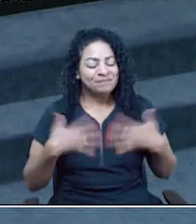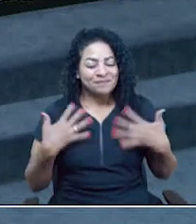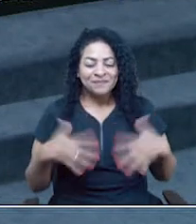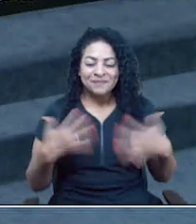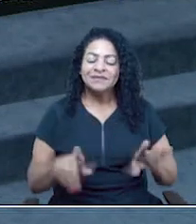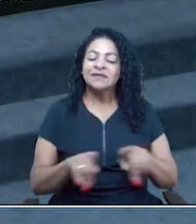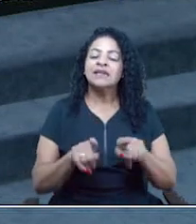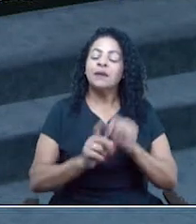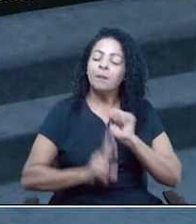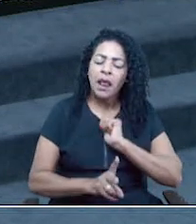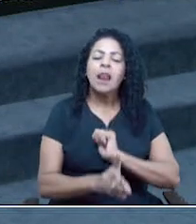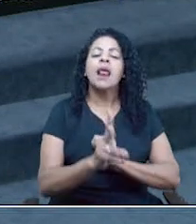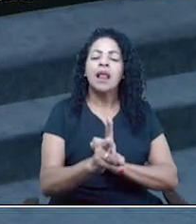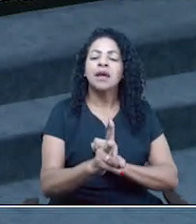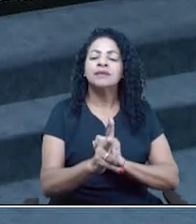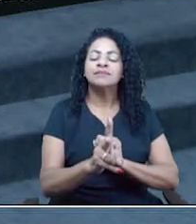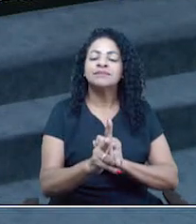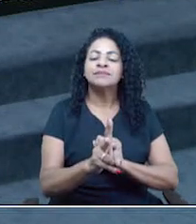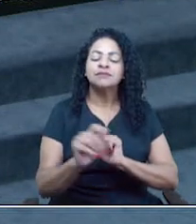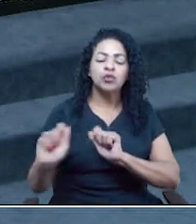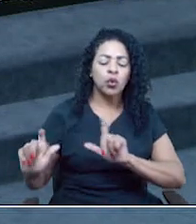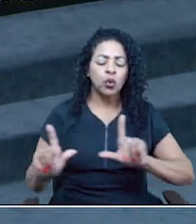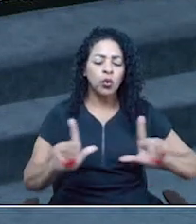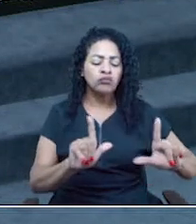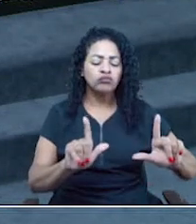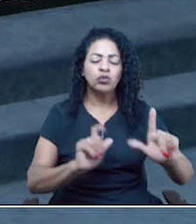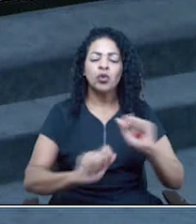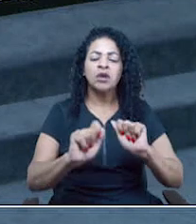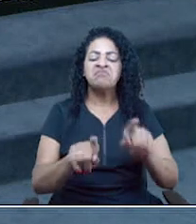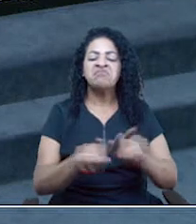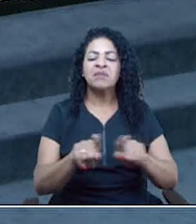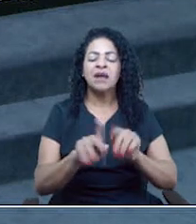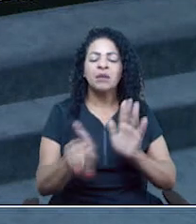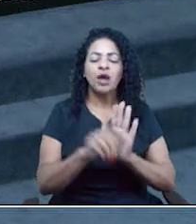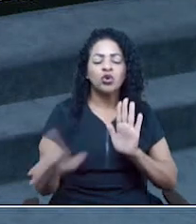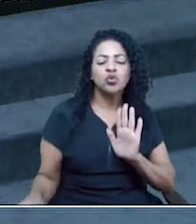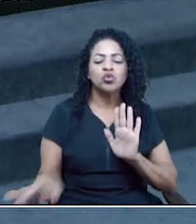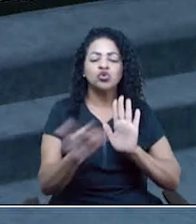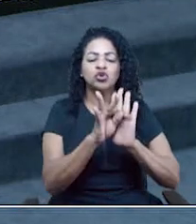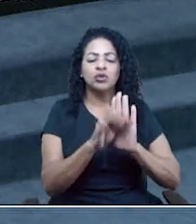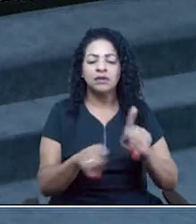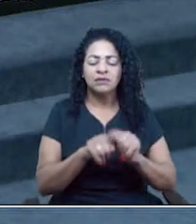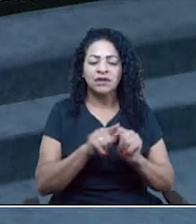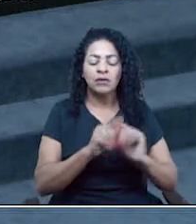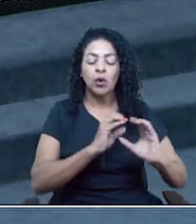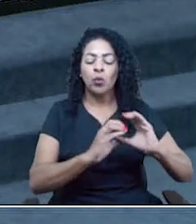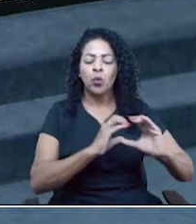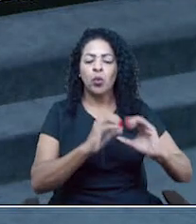esse painel denominado, intitulado Comunicação Social e